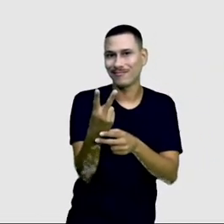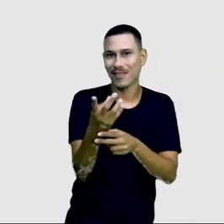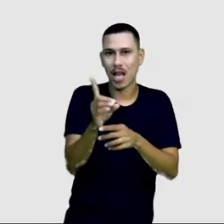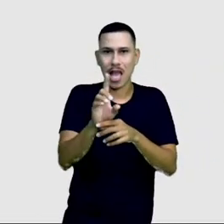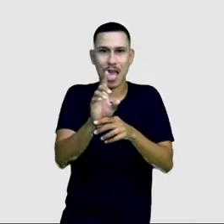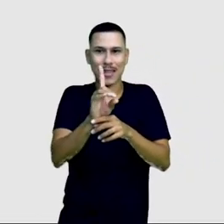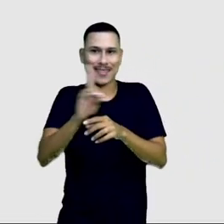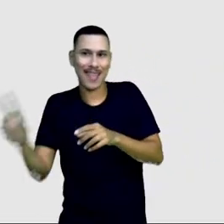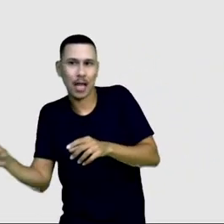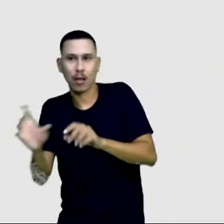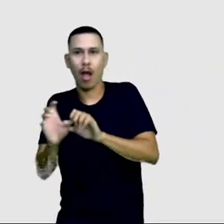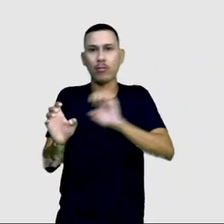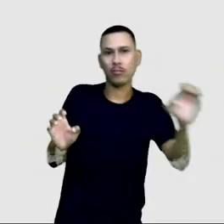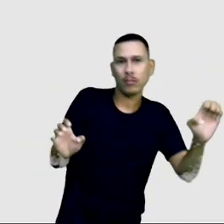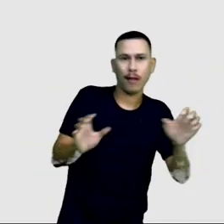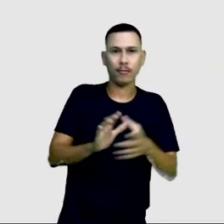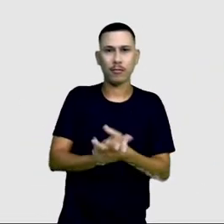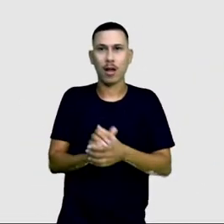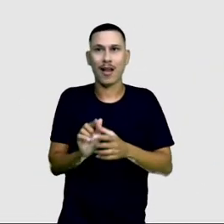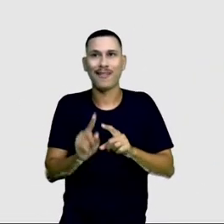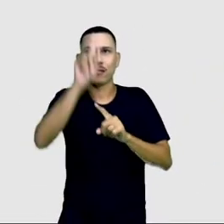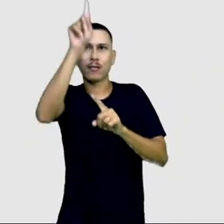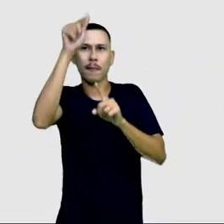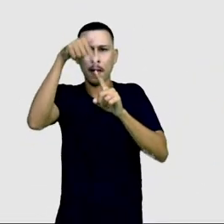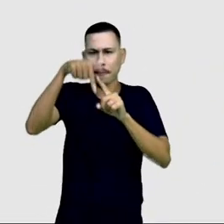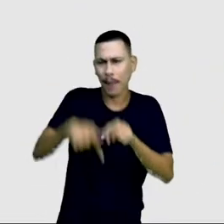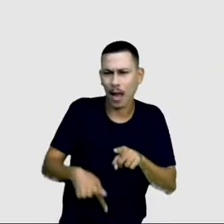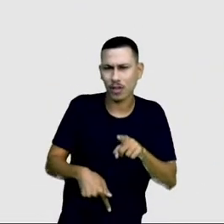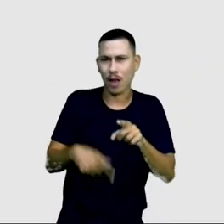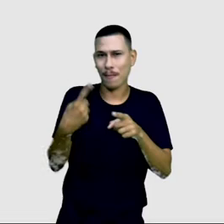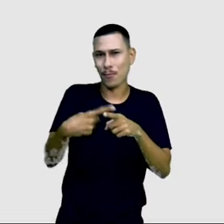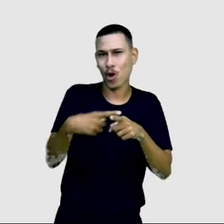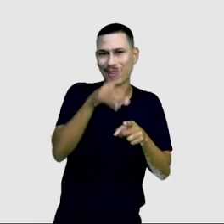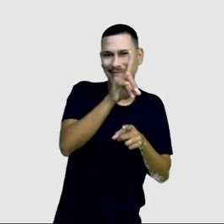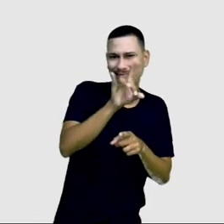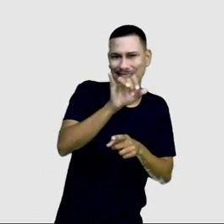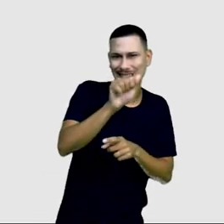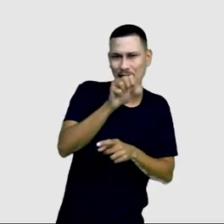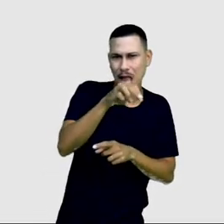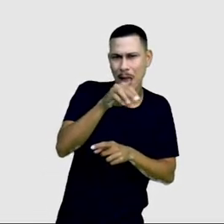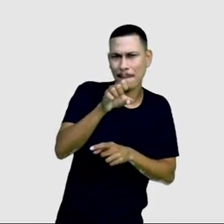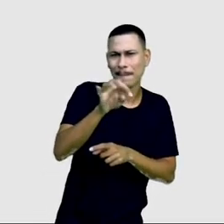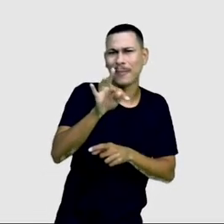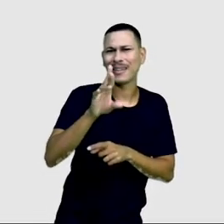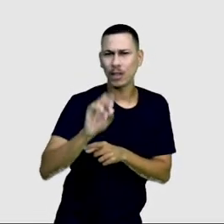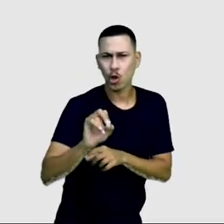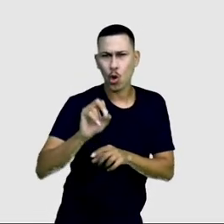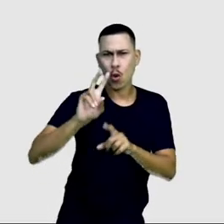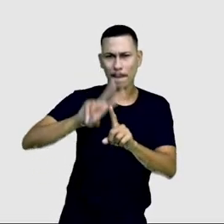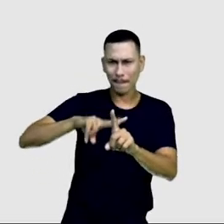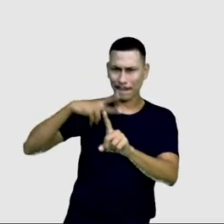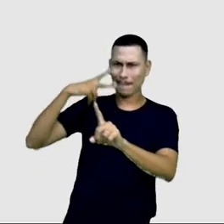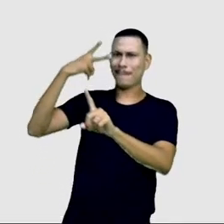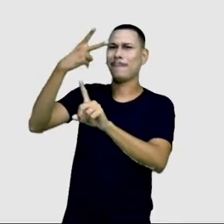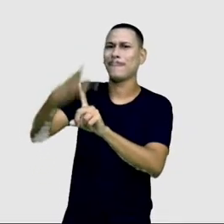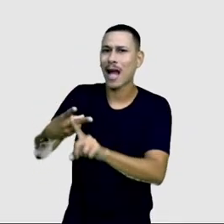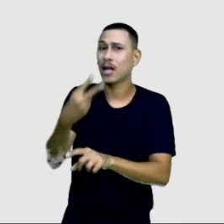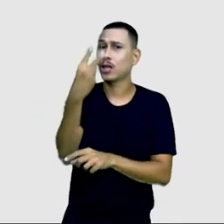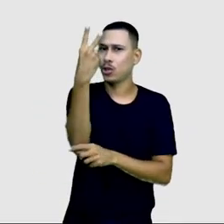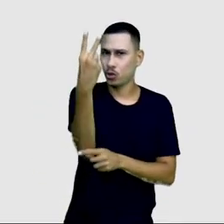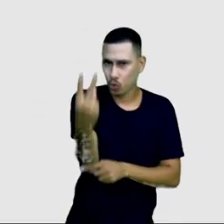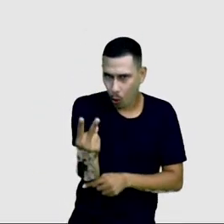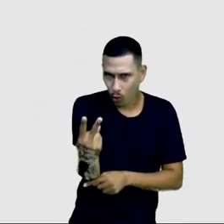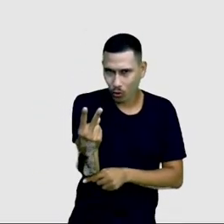seja, o diâmetro tem duas vezes o raio. Ou seja,